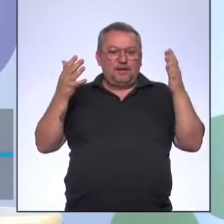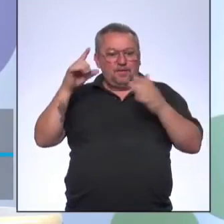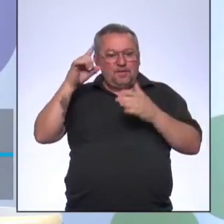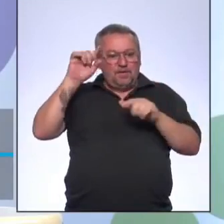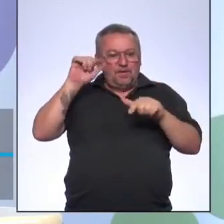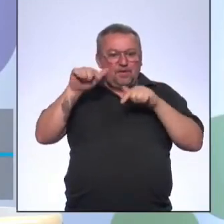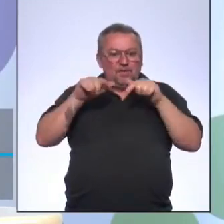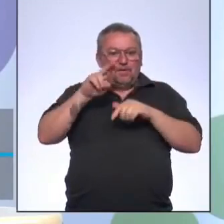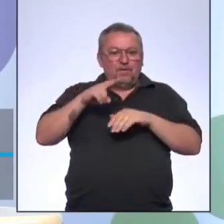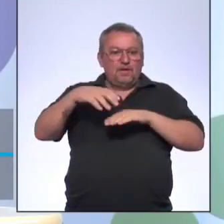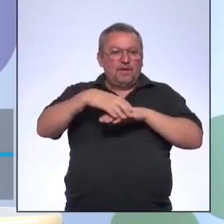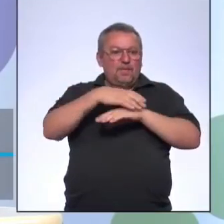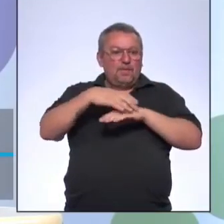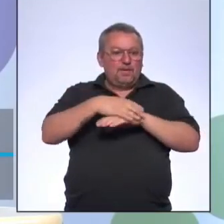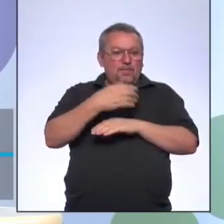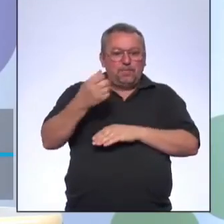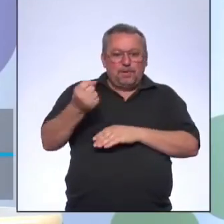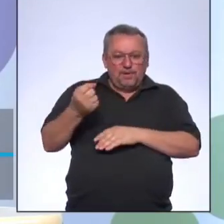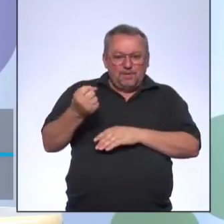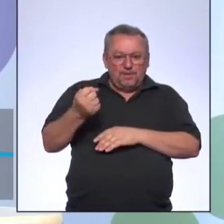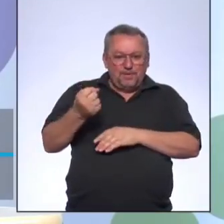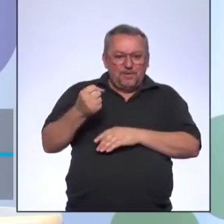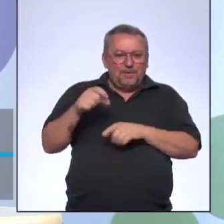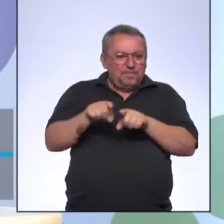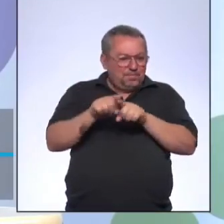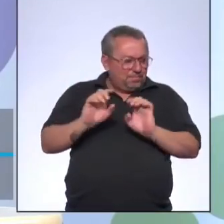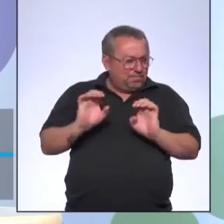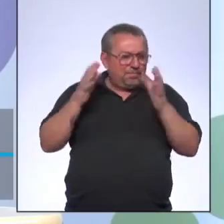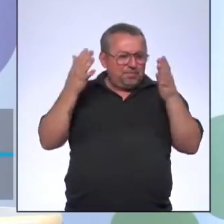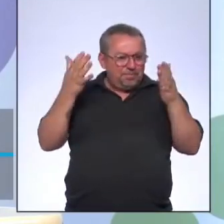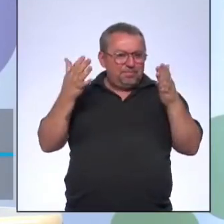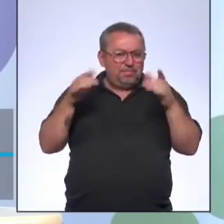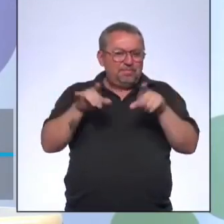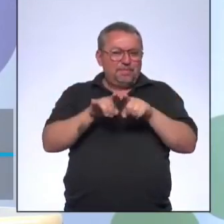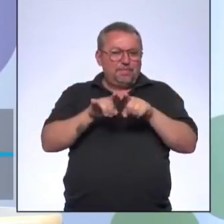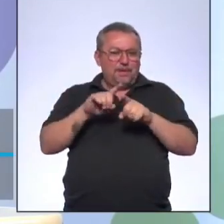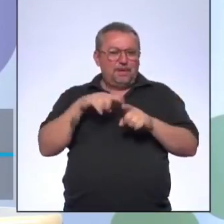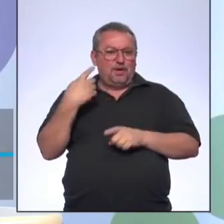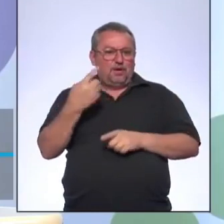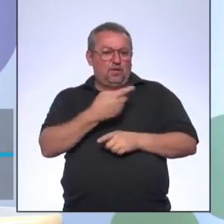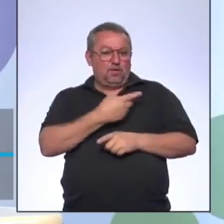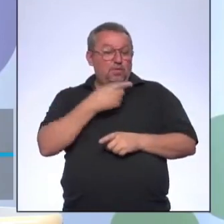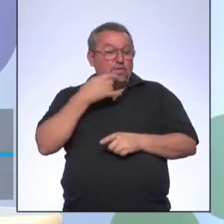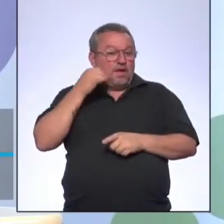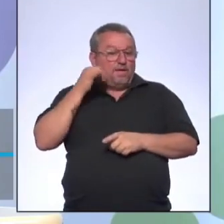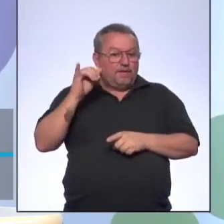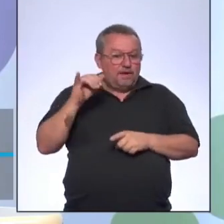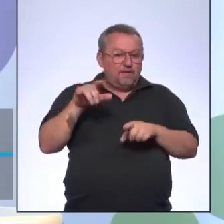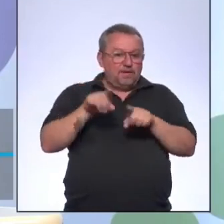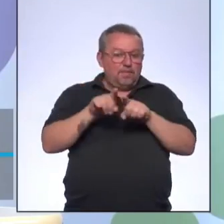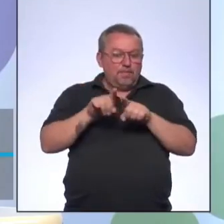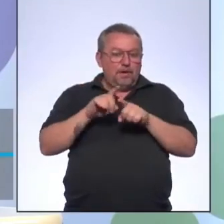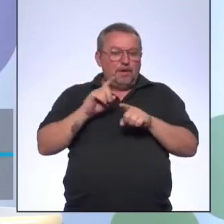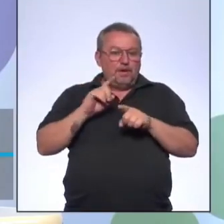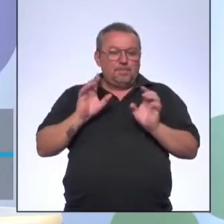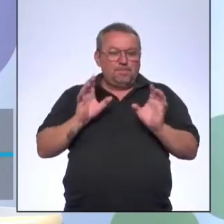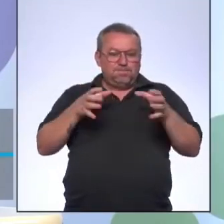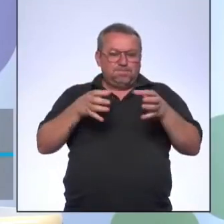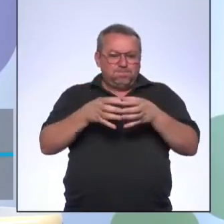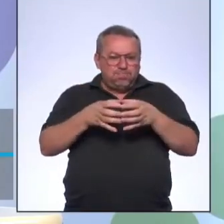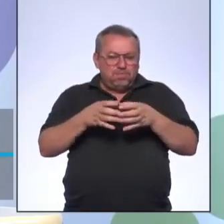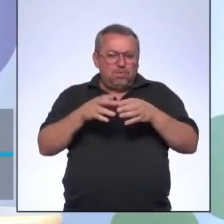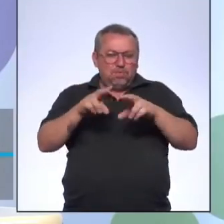elas só usam o sapato branco. É a maneira de você celebrar o dia do trabalho. E assim, como a gente está evitando também conglomerações, a gente